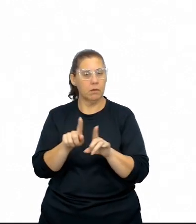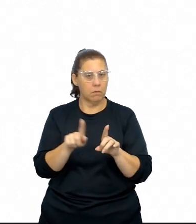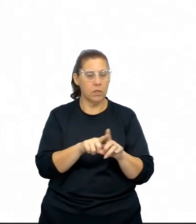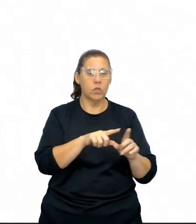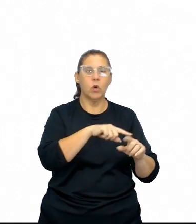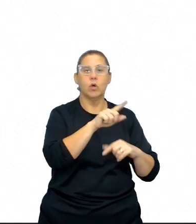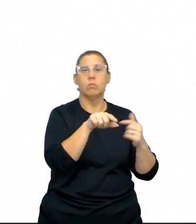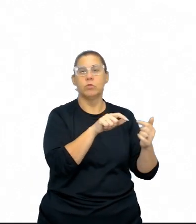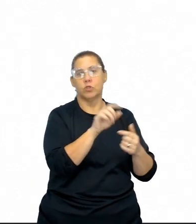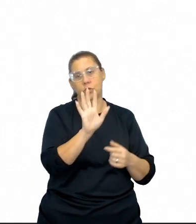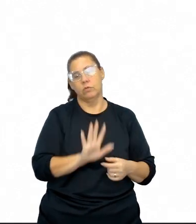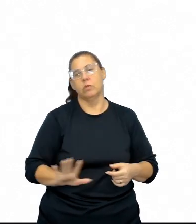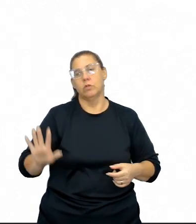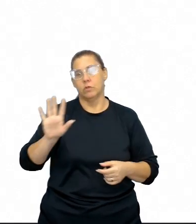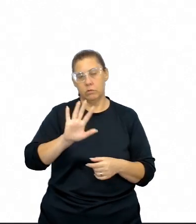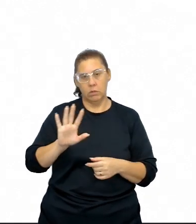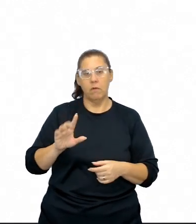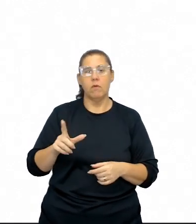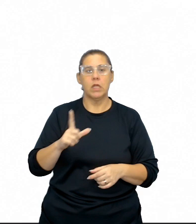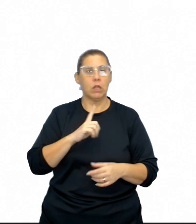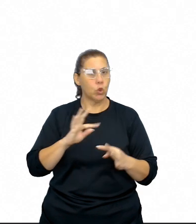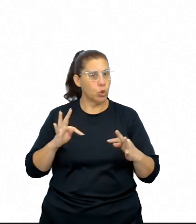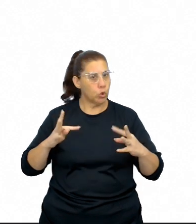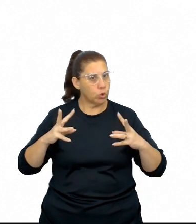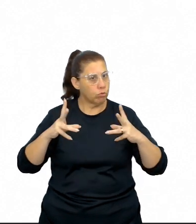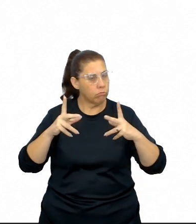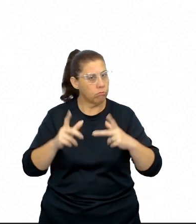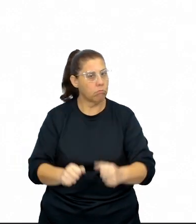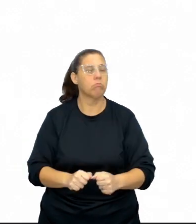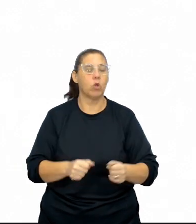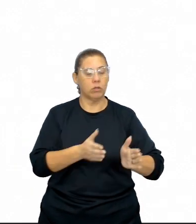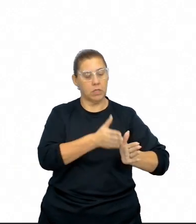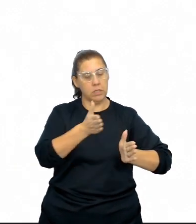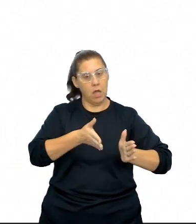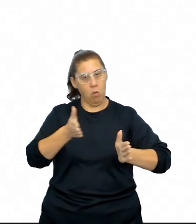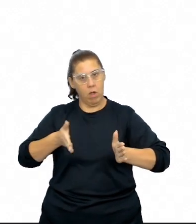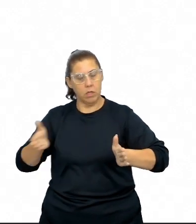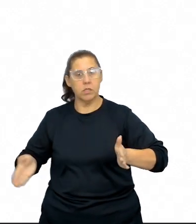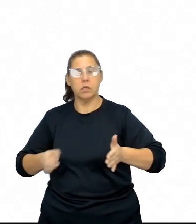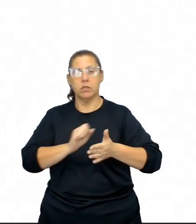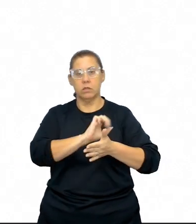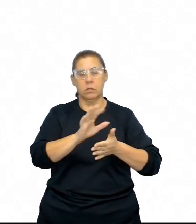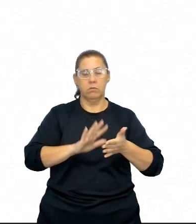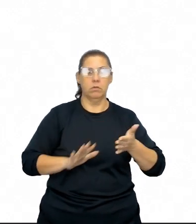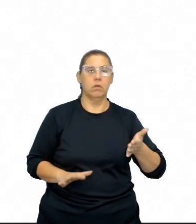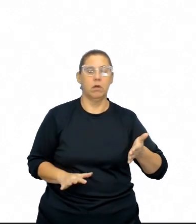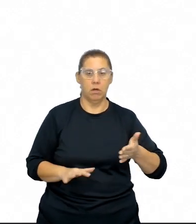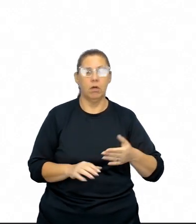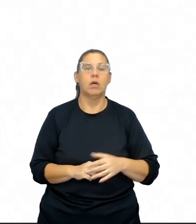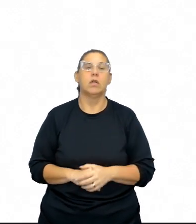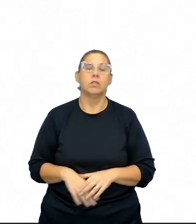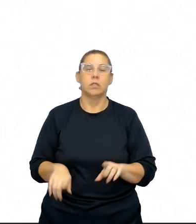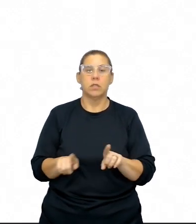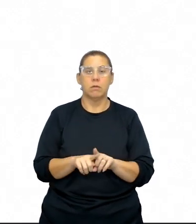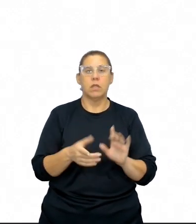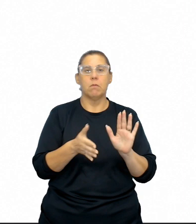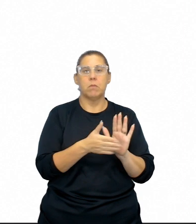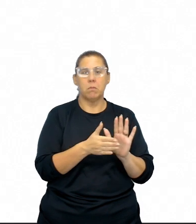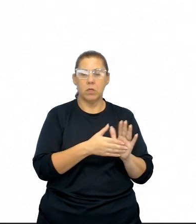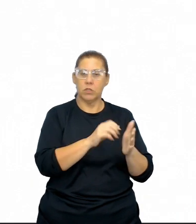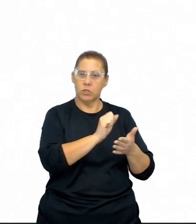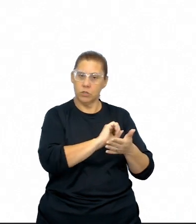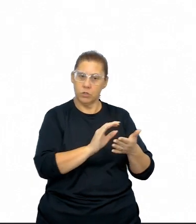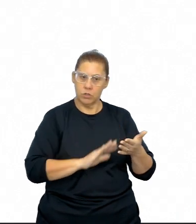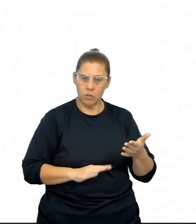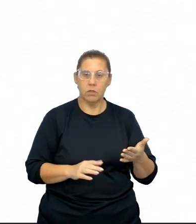objetivos gerais eles estarão presentes em todas as nossas sequências de atividades e remetem a proposições de atividades, né,